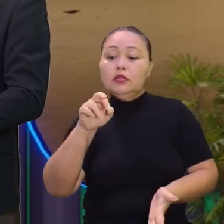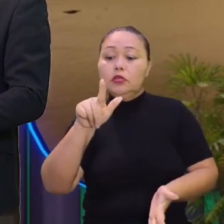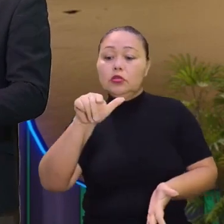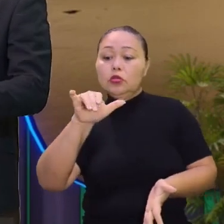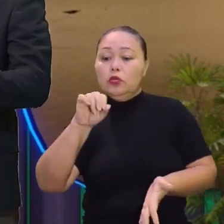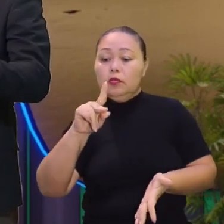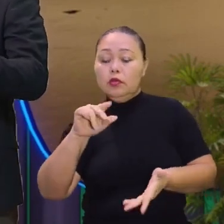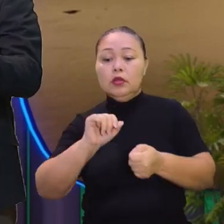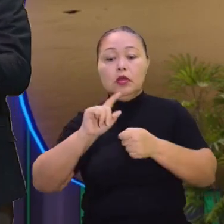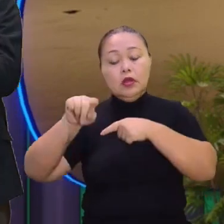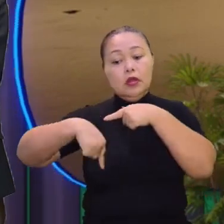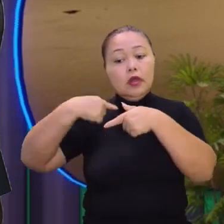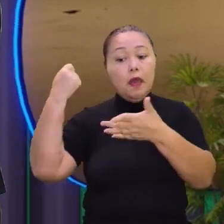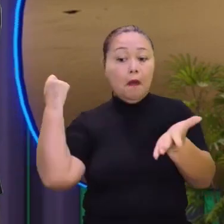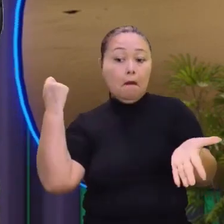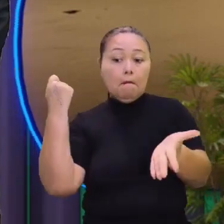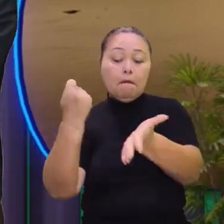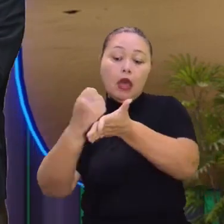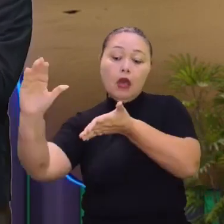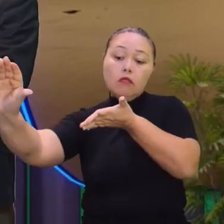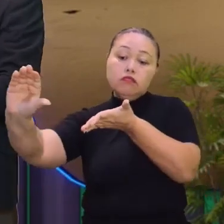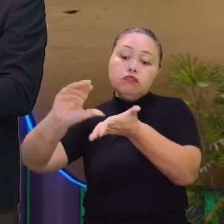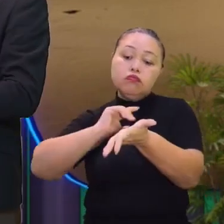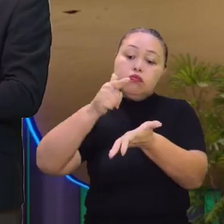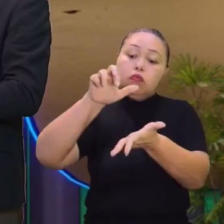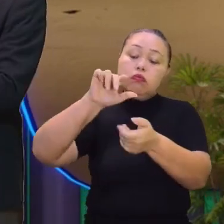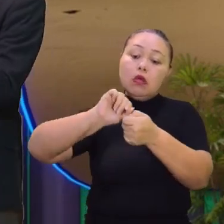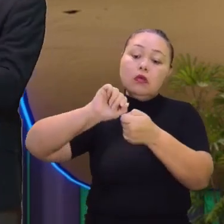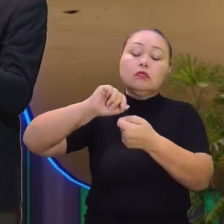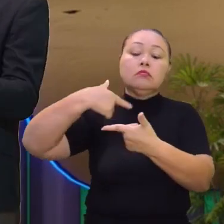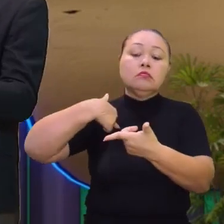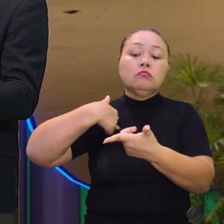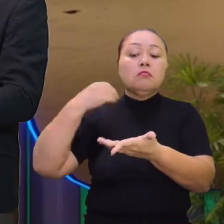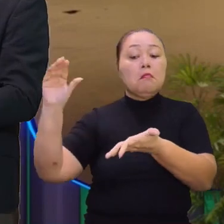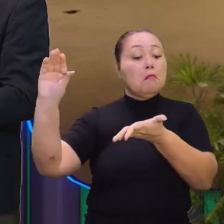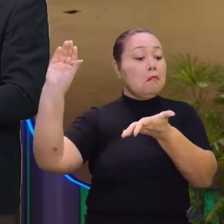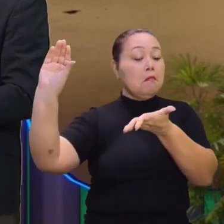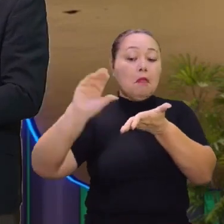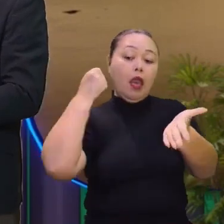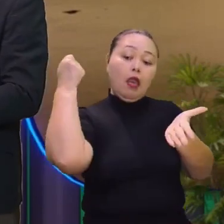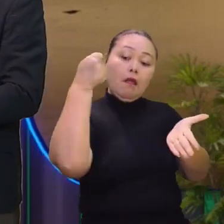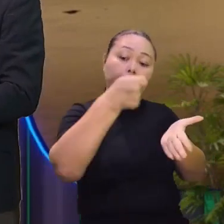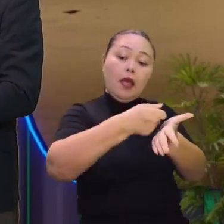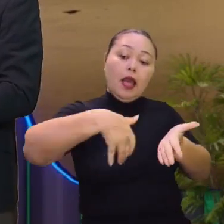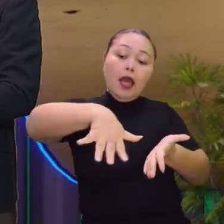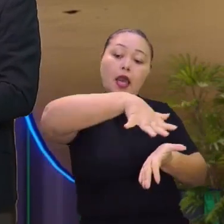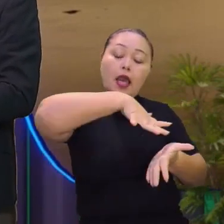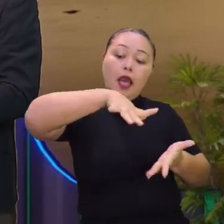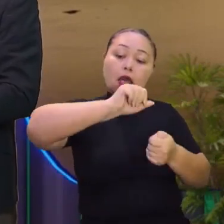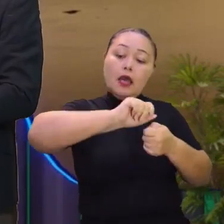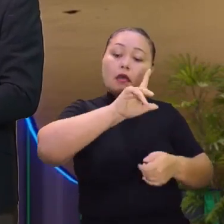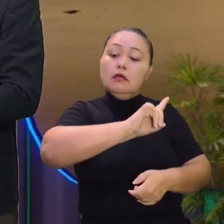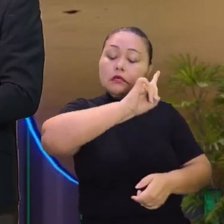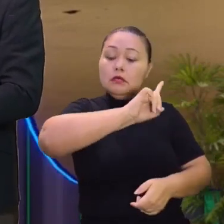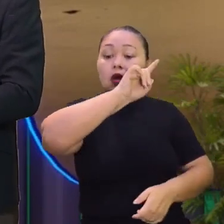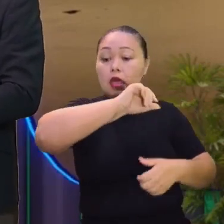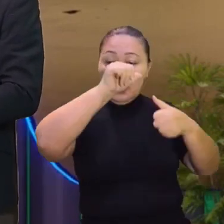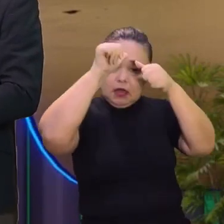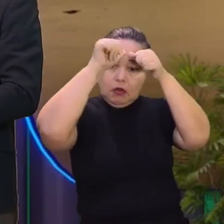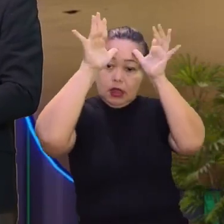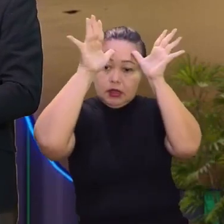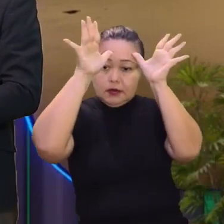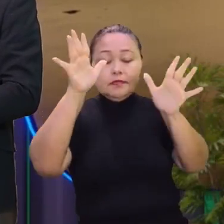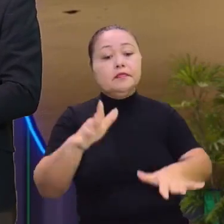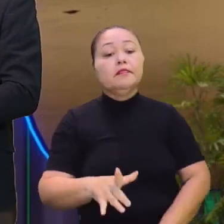Exatamente. Certo. E pagando 2 milhões de libras esterlinas para a Bolívia por locais daquela região, que é o Acre.